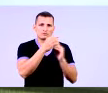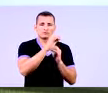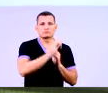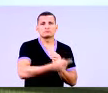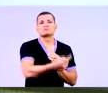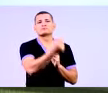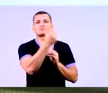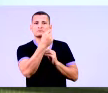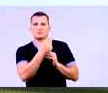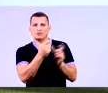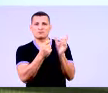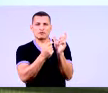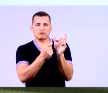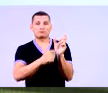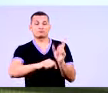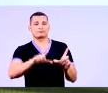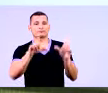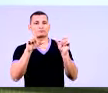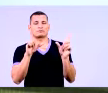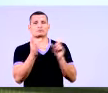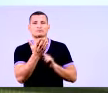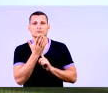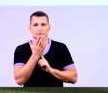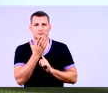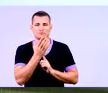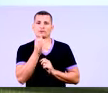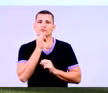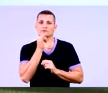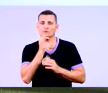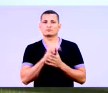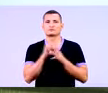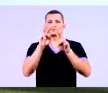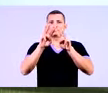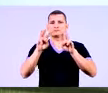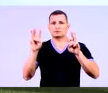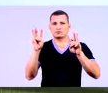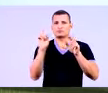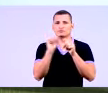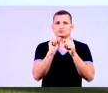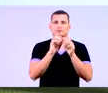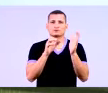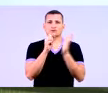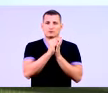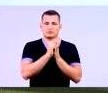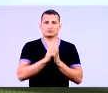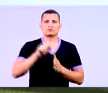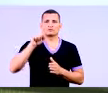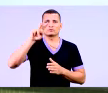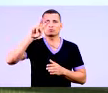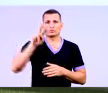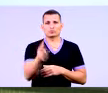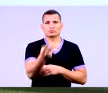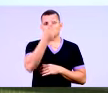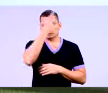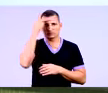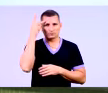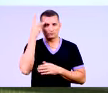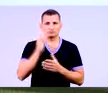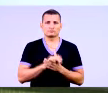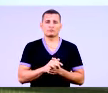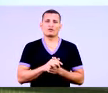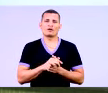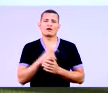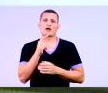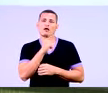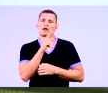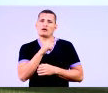com uma variável para que eu possa trabalhar vou dar um exemplo um site fez o cadastro de duas mil pessoas daqui a pouco ele fala